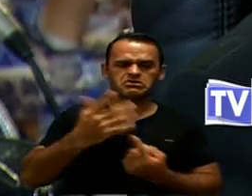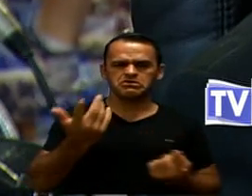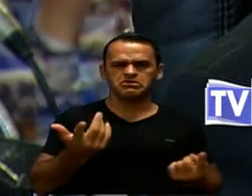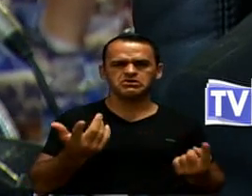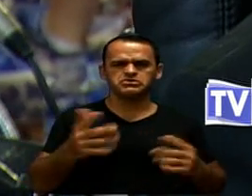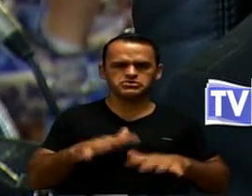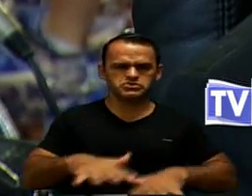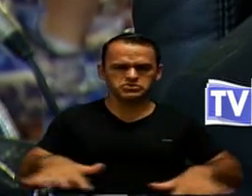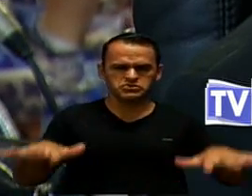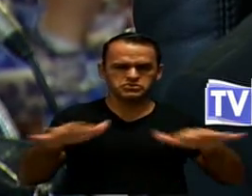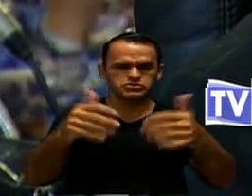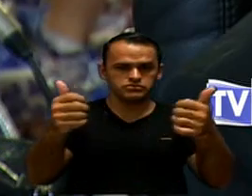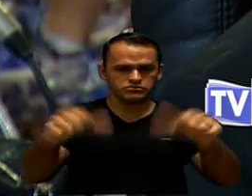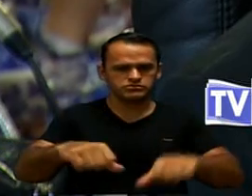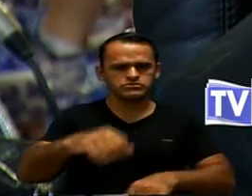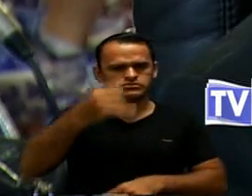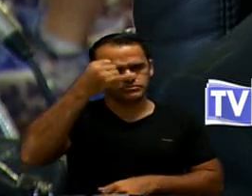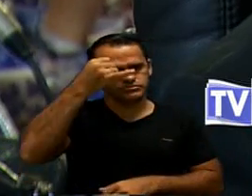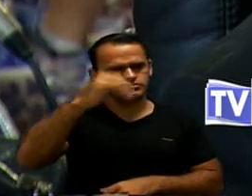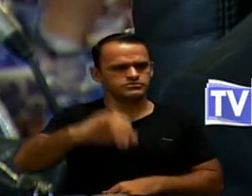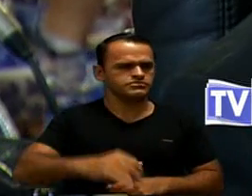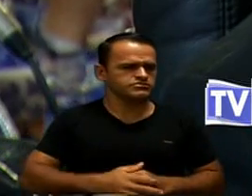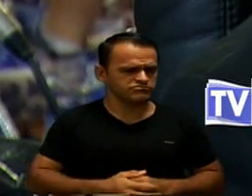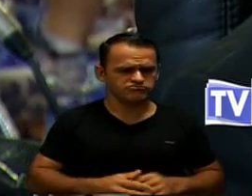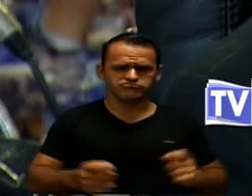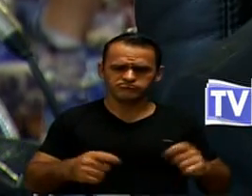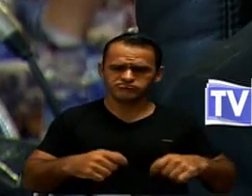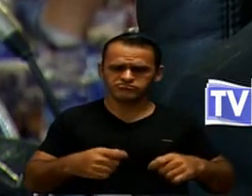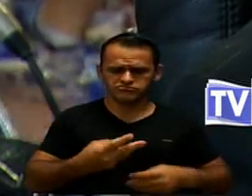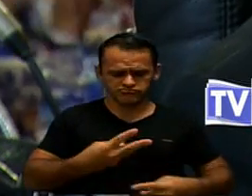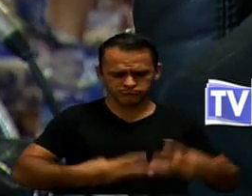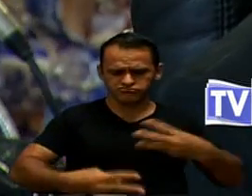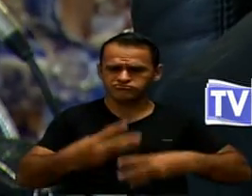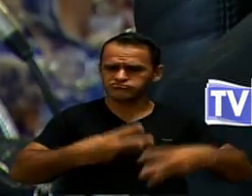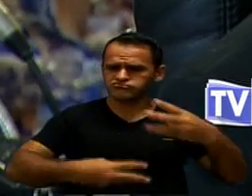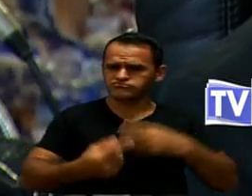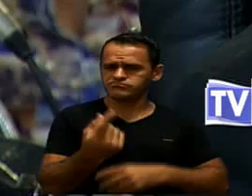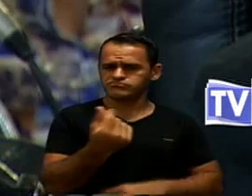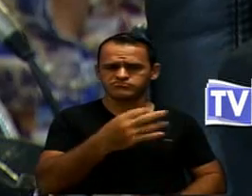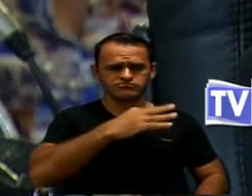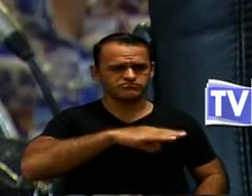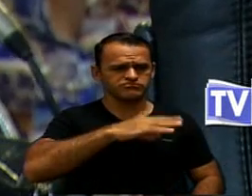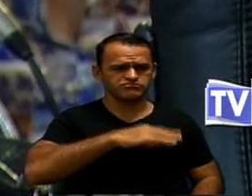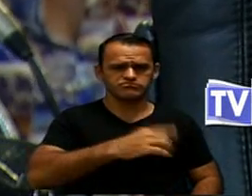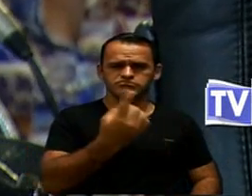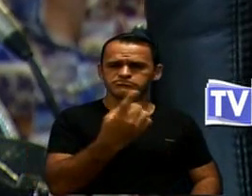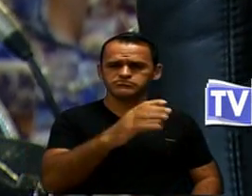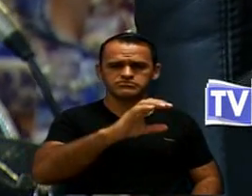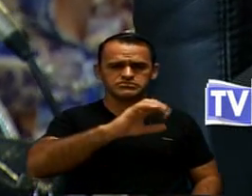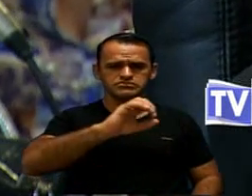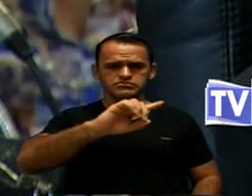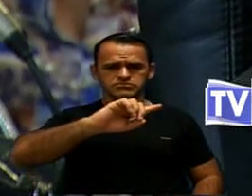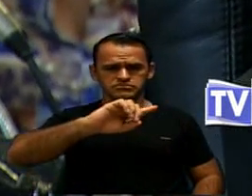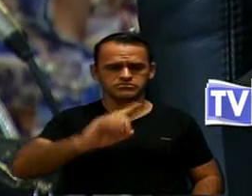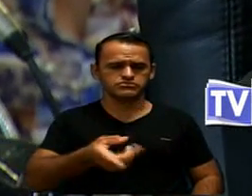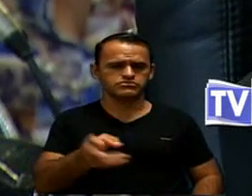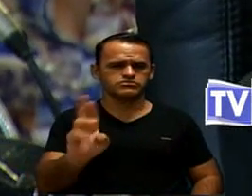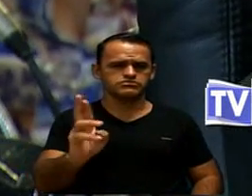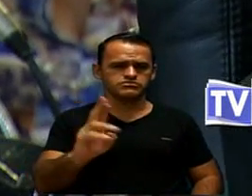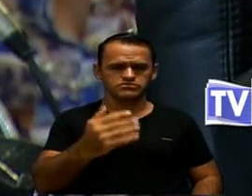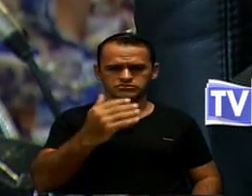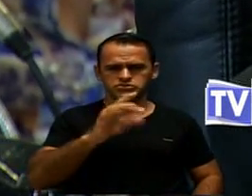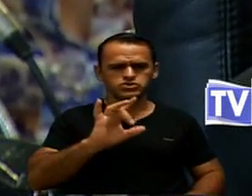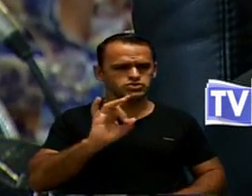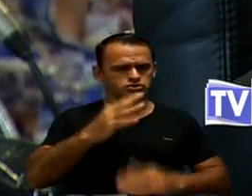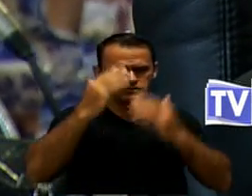terceira maior fonte de pagamento de serviço público no município de Sorocaba. Mais de 100 milhões de reais. É só, vereador,